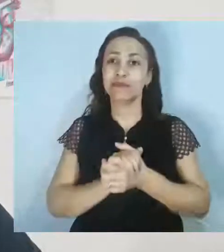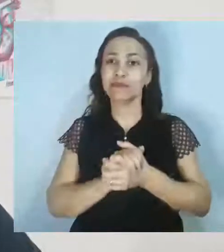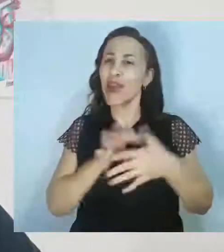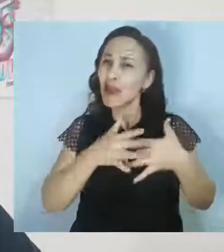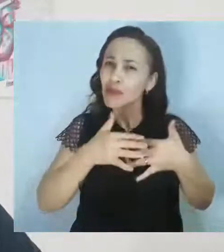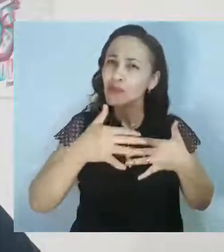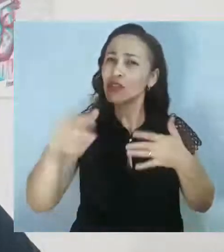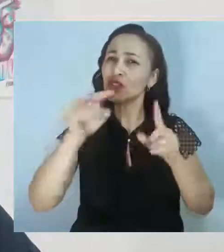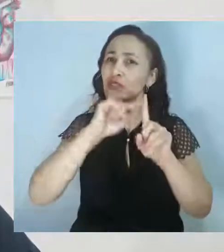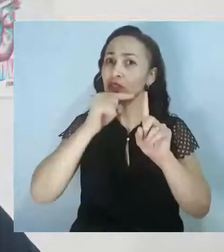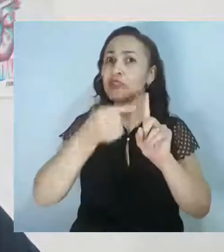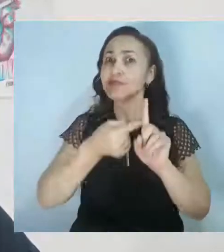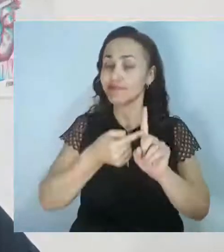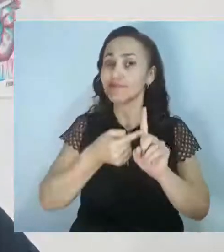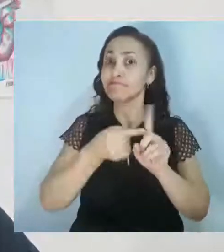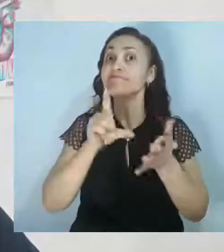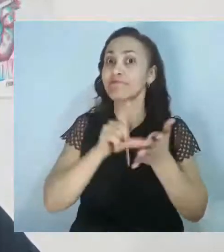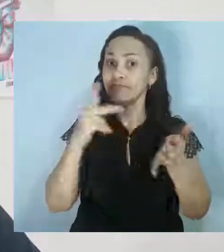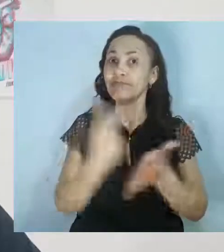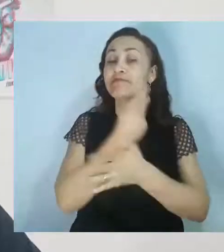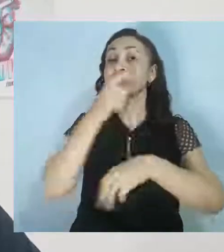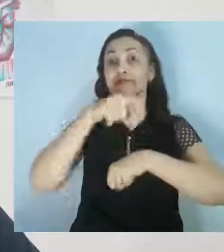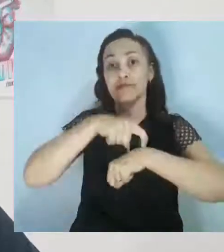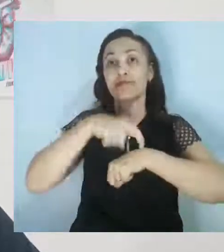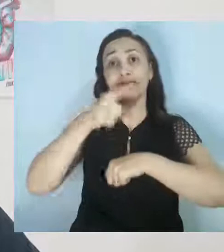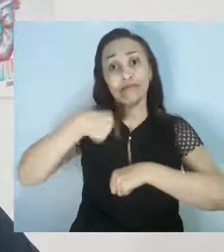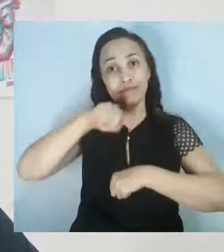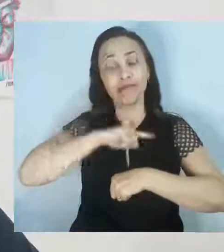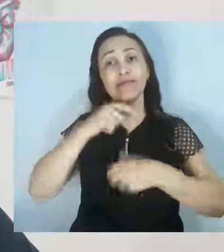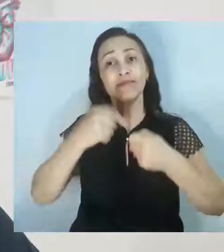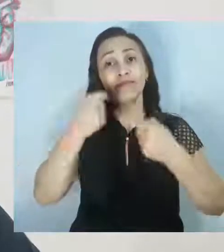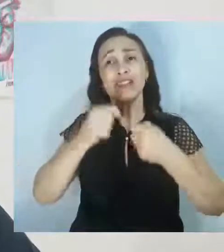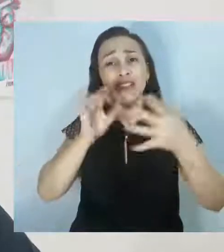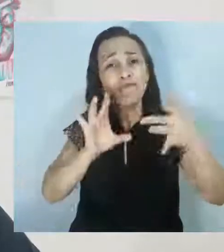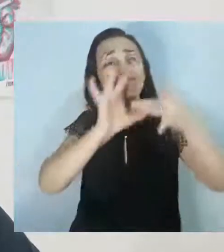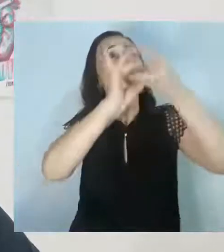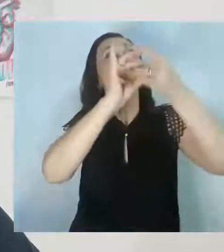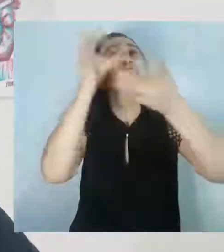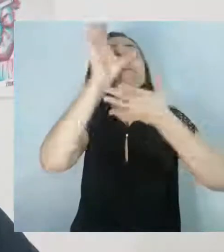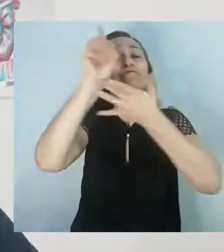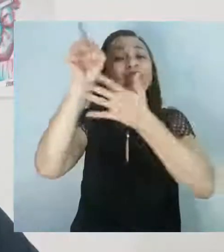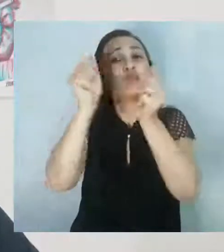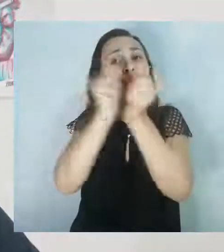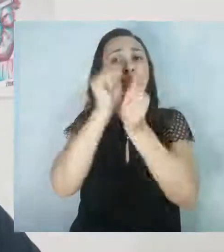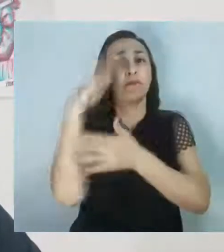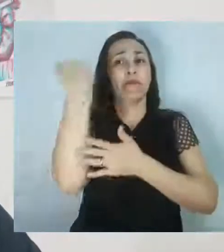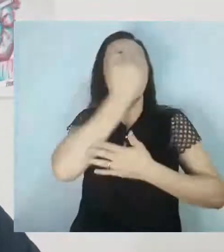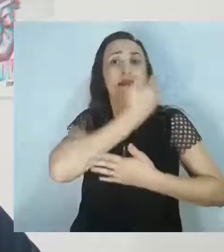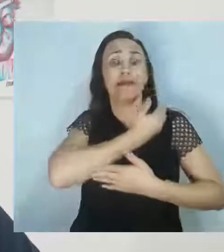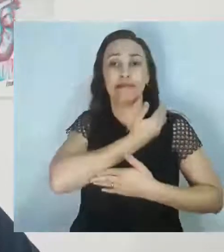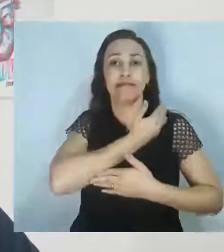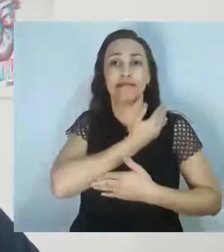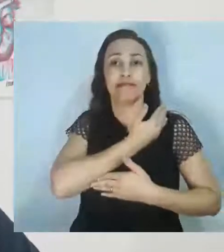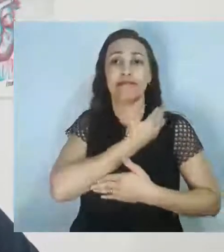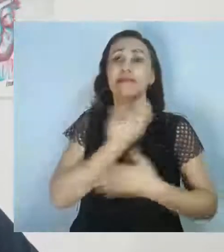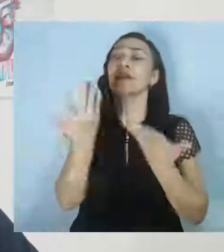houve vários momentos em que nós tivemos que nos apegar a Deus pelas mãos da Virgem Maria, e eu